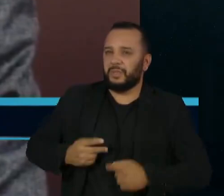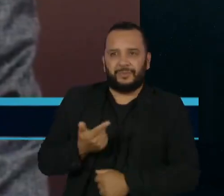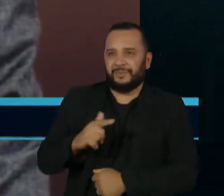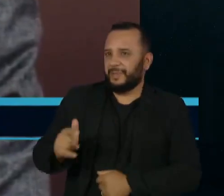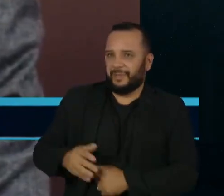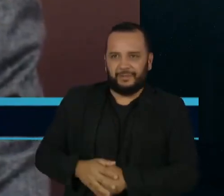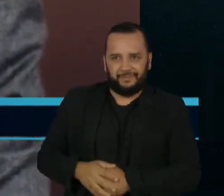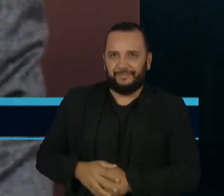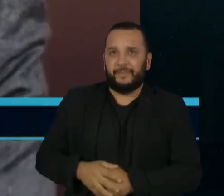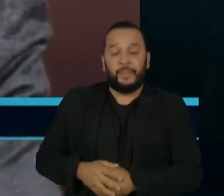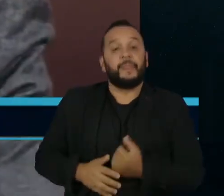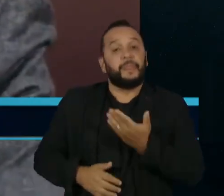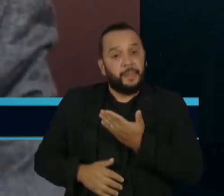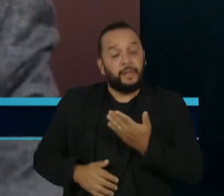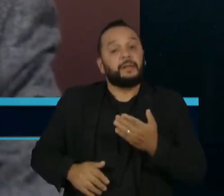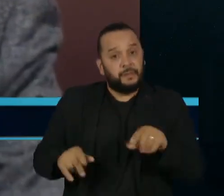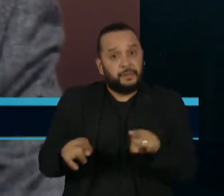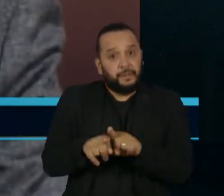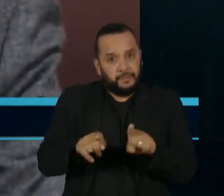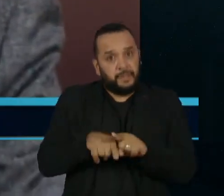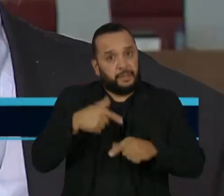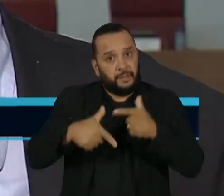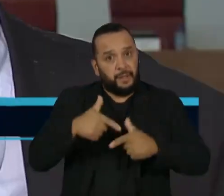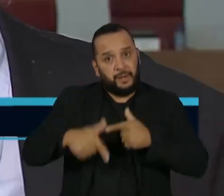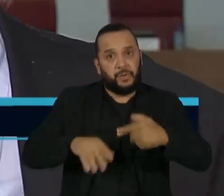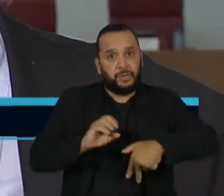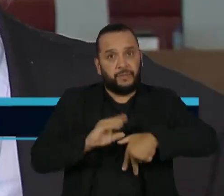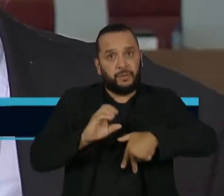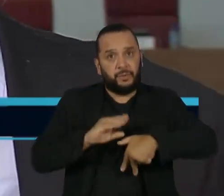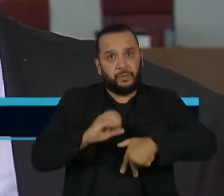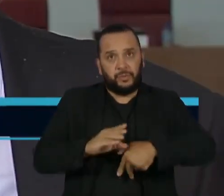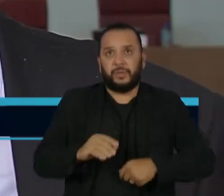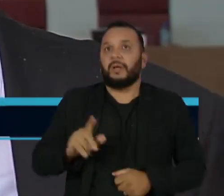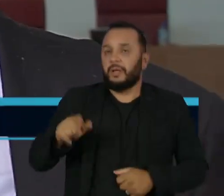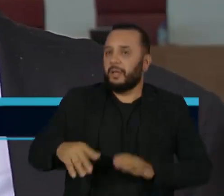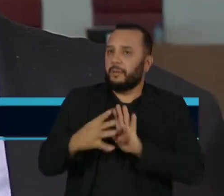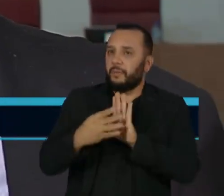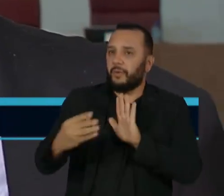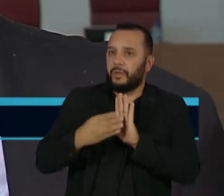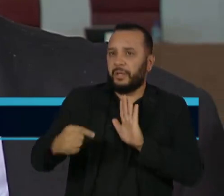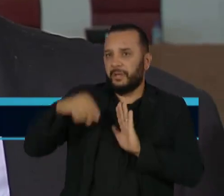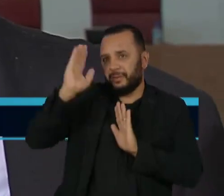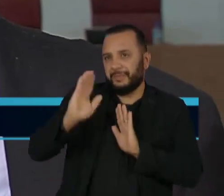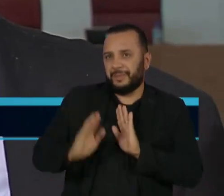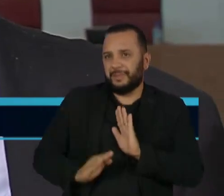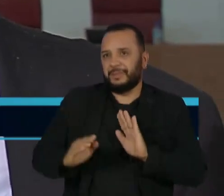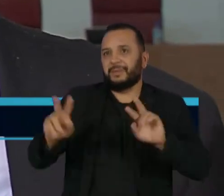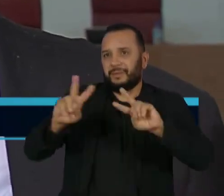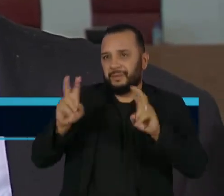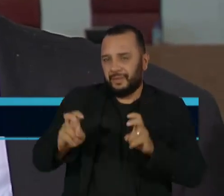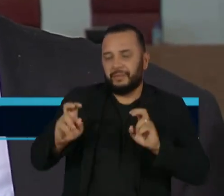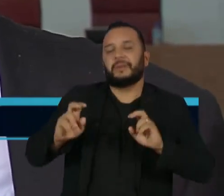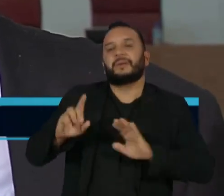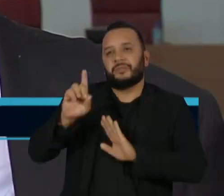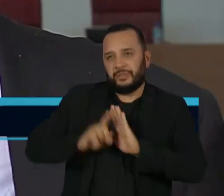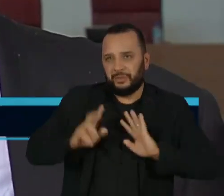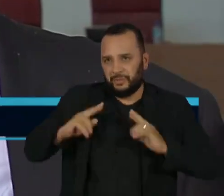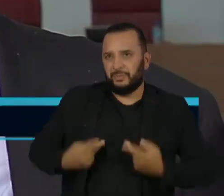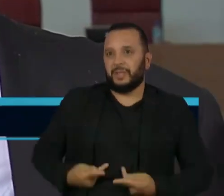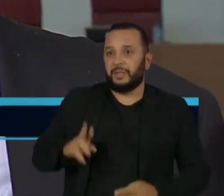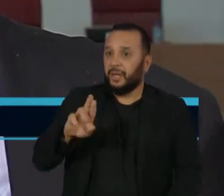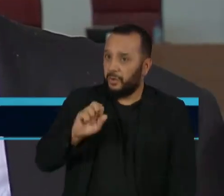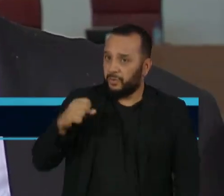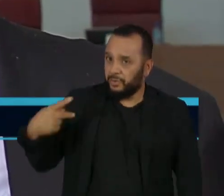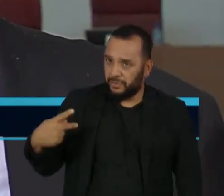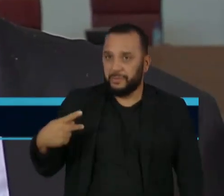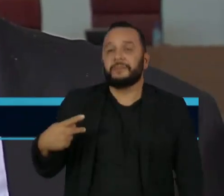teve destaque na Fundação padr ancheta ele é uma referência no Brasil sobre direitos humanos e a USP